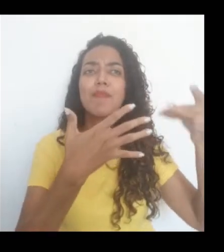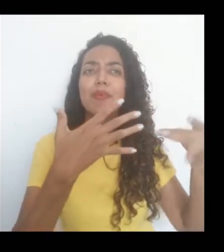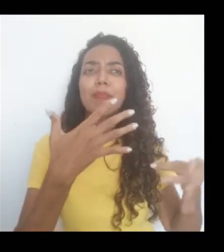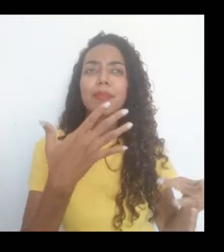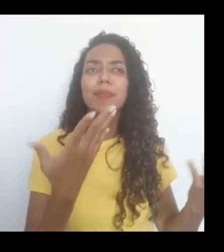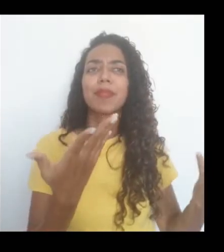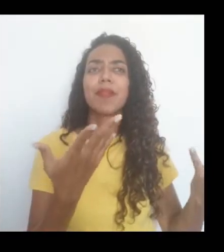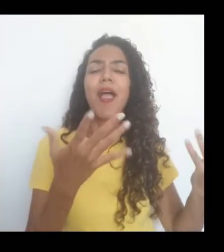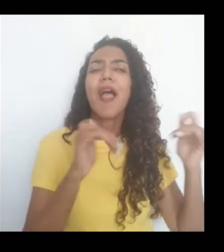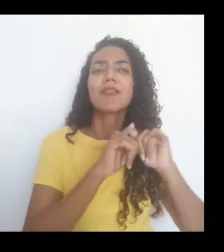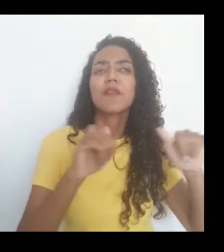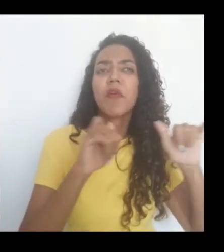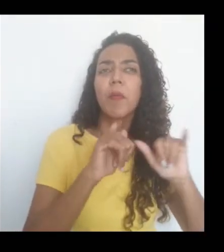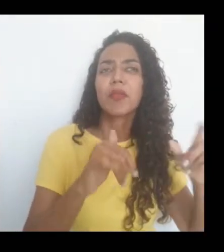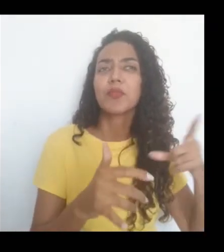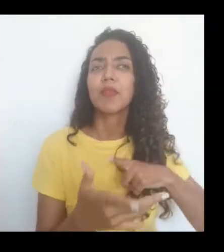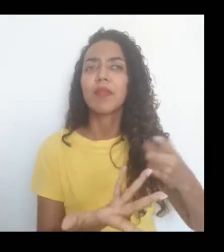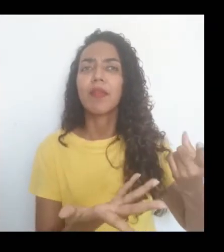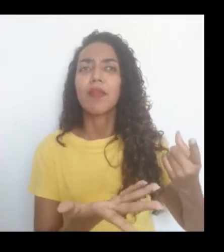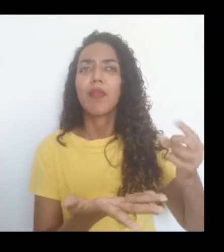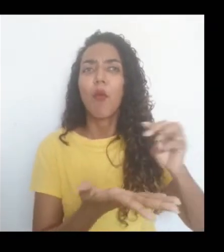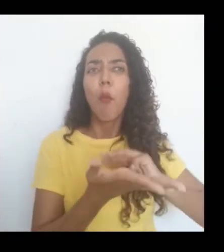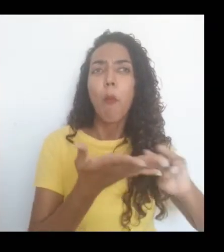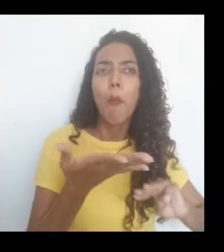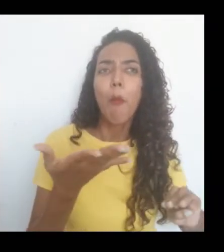propriedades que eu quero